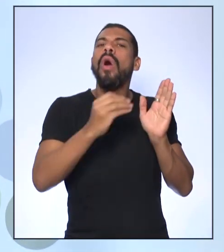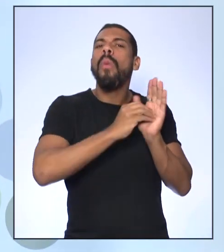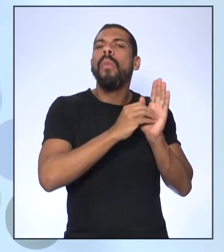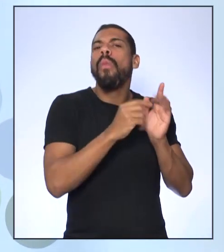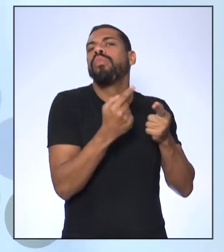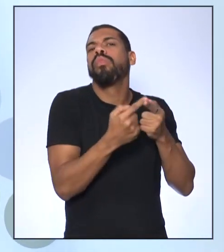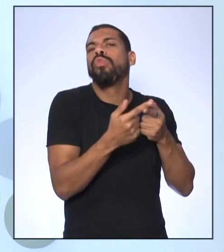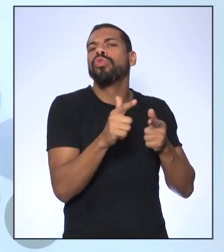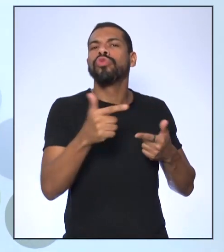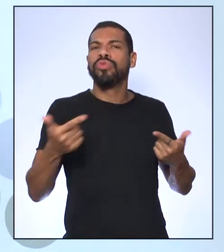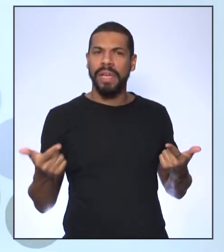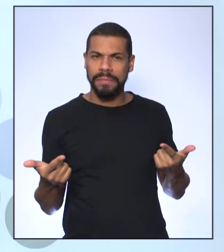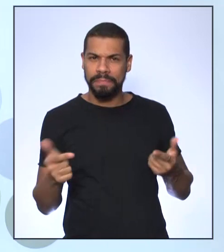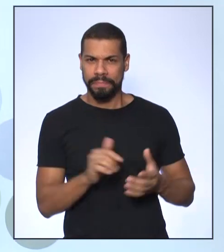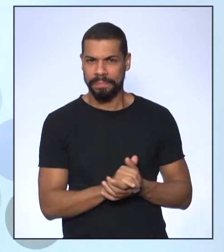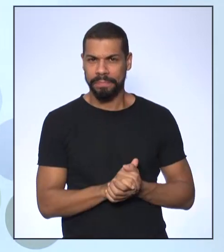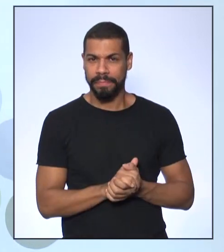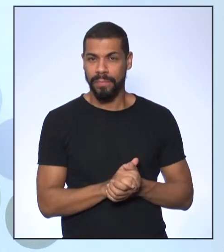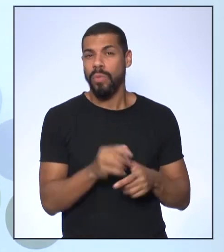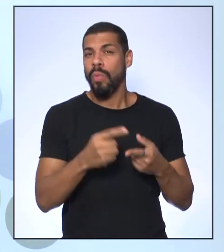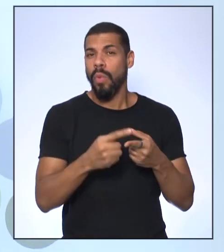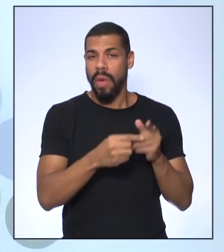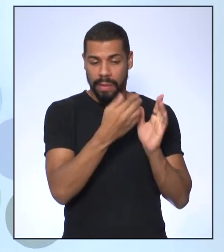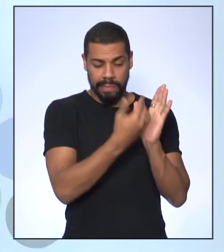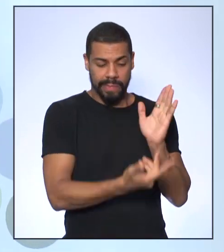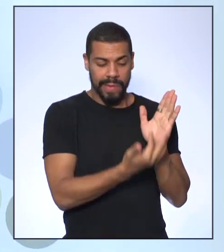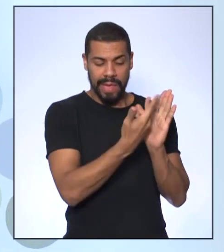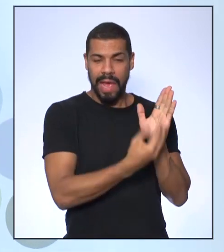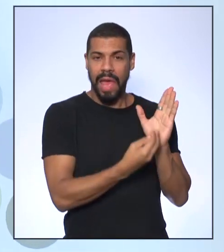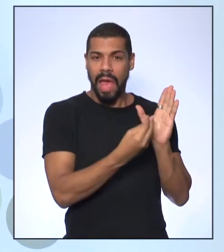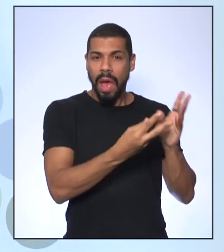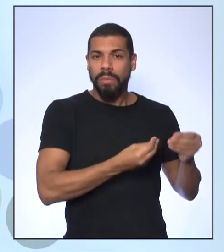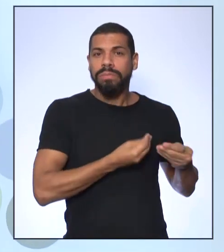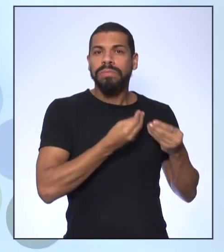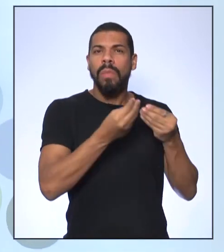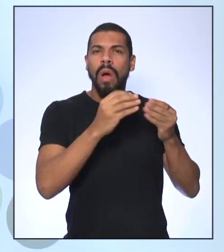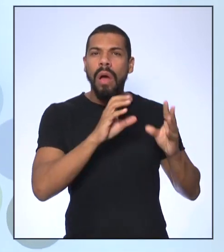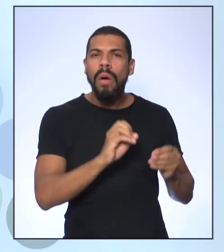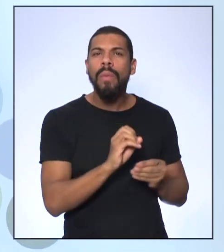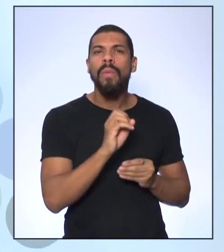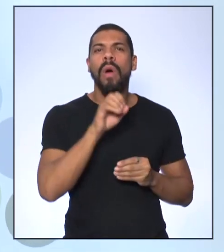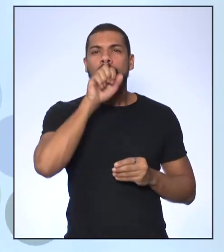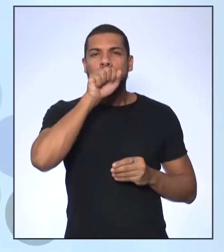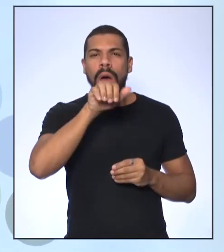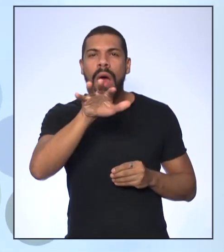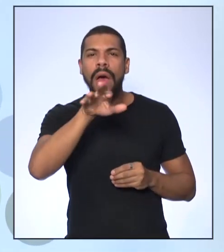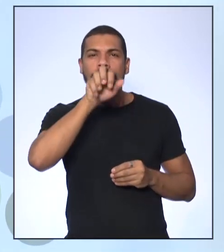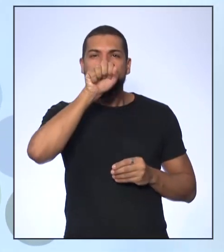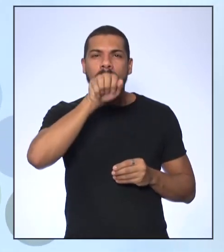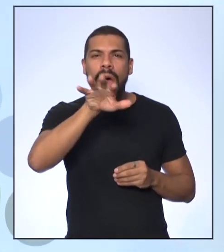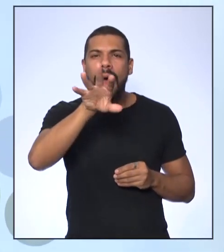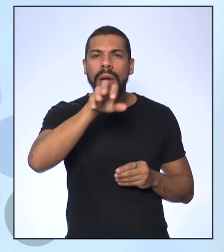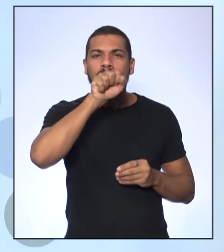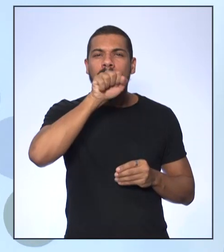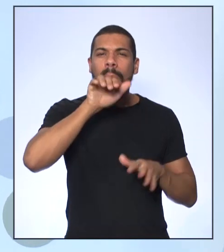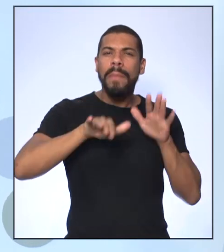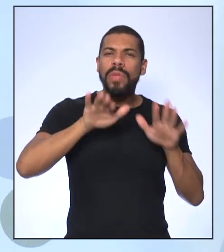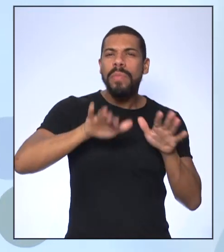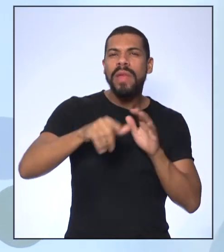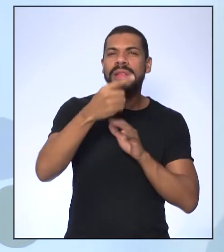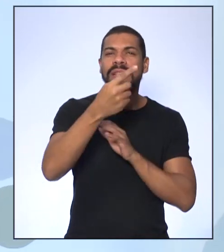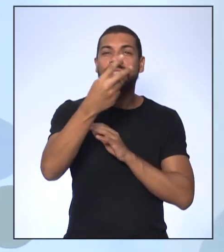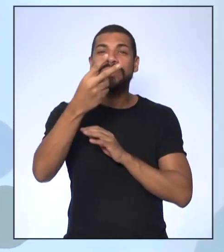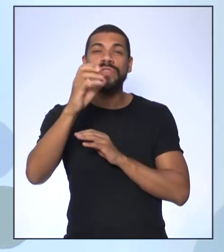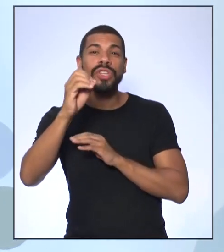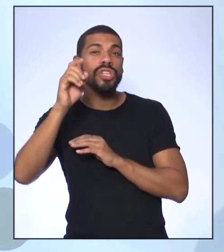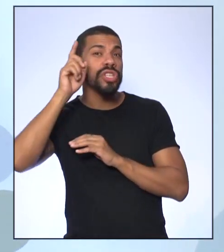quê? Qual que é a função da hemácia no sangue? Transportar o oxigênio. E elas duram, em média, 120 dias.